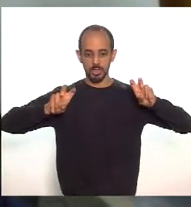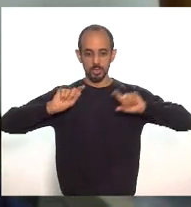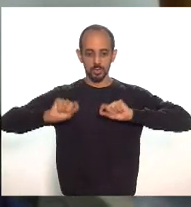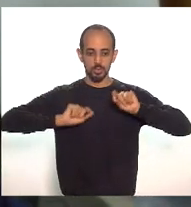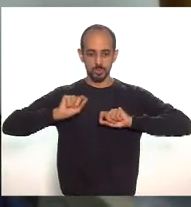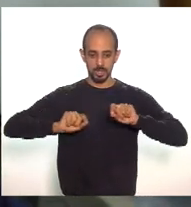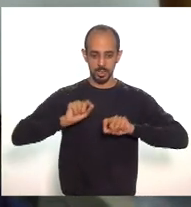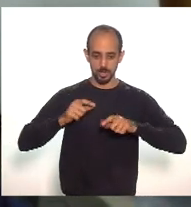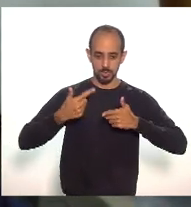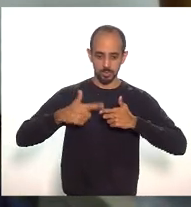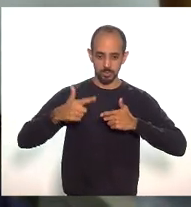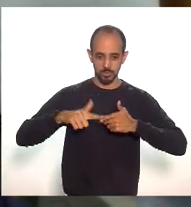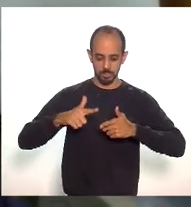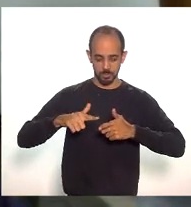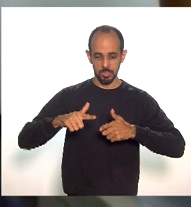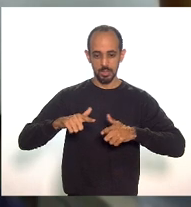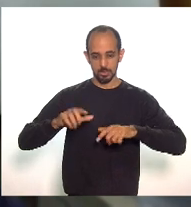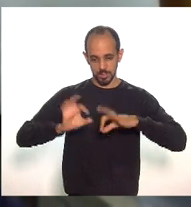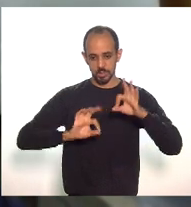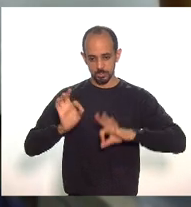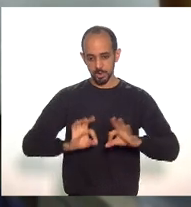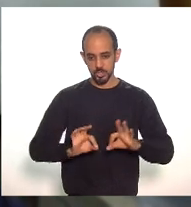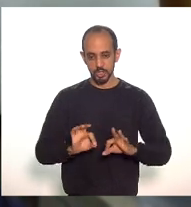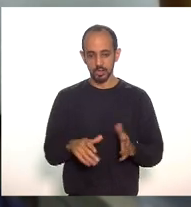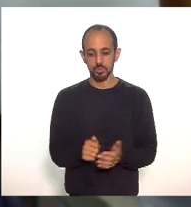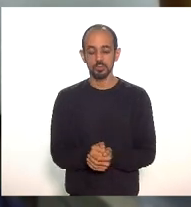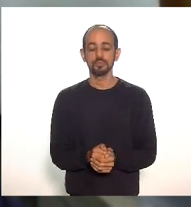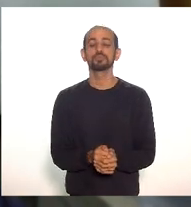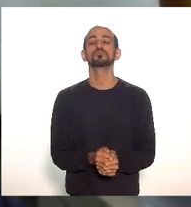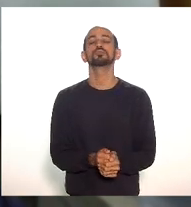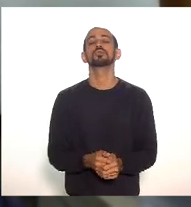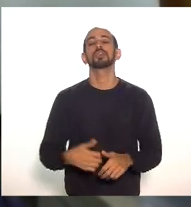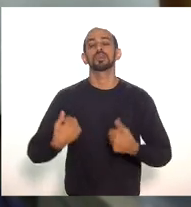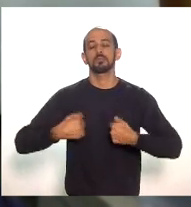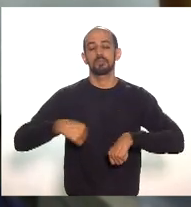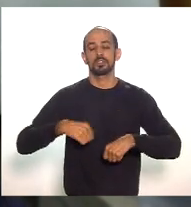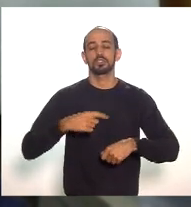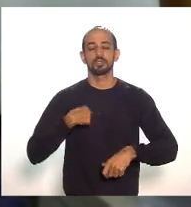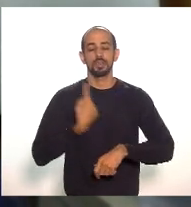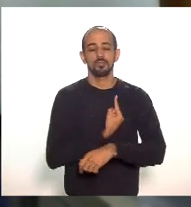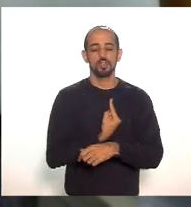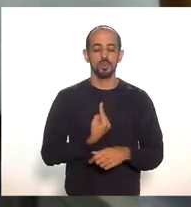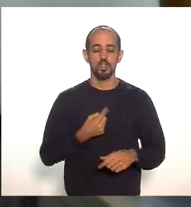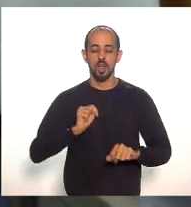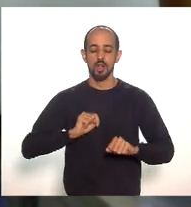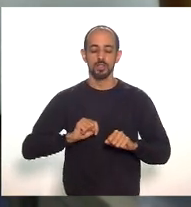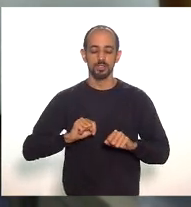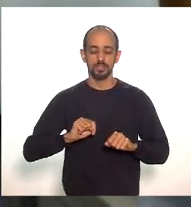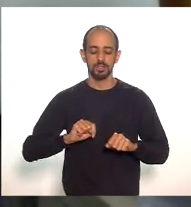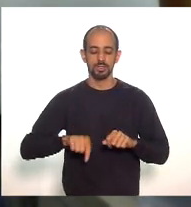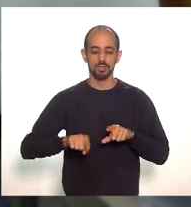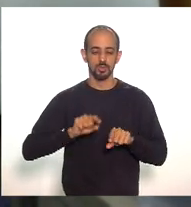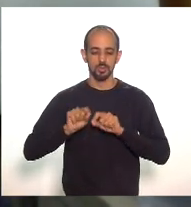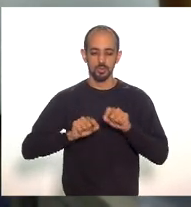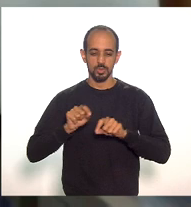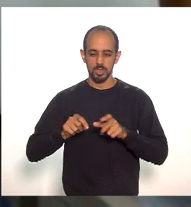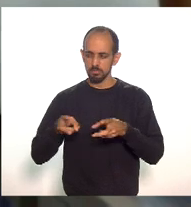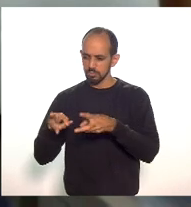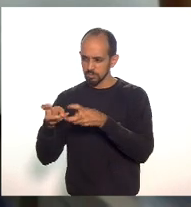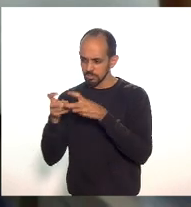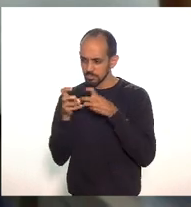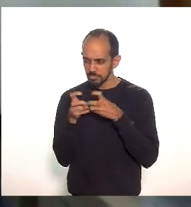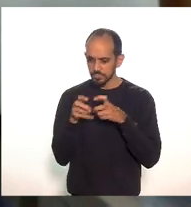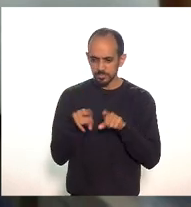a questão desse projeto que seria necessário ante as subjetivas da